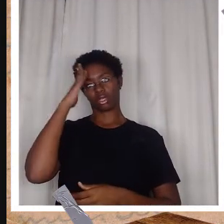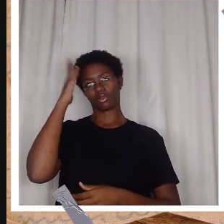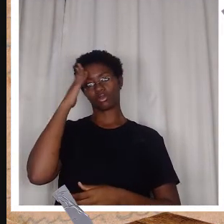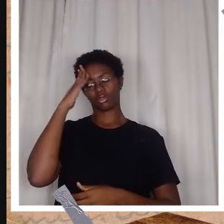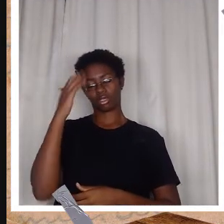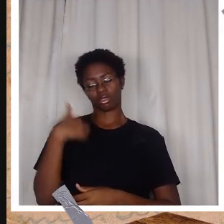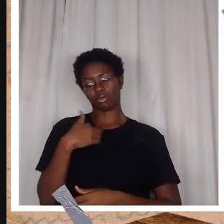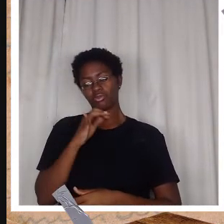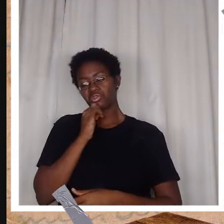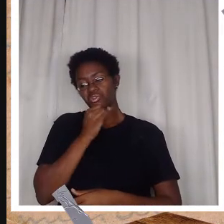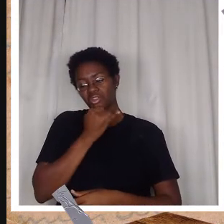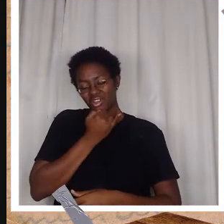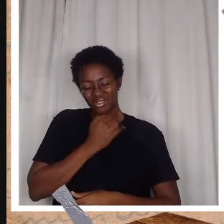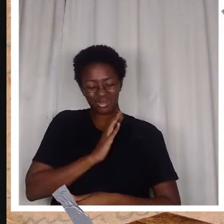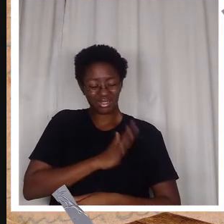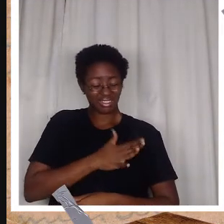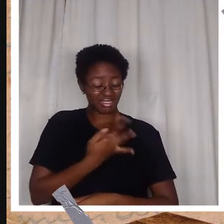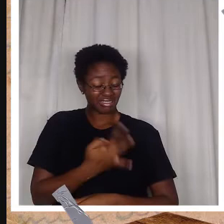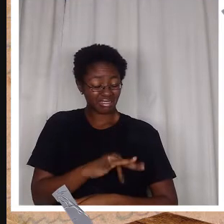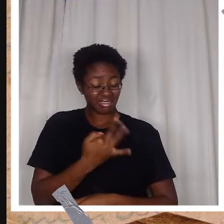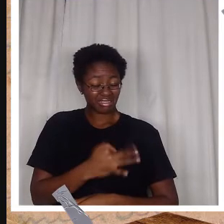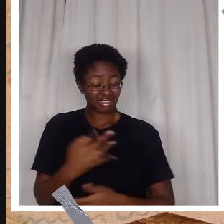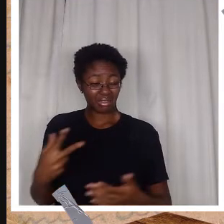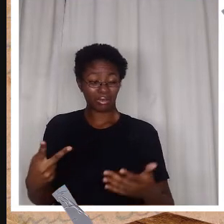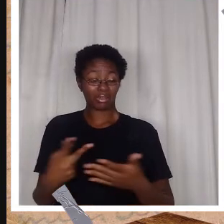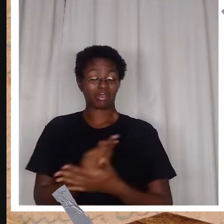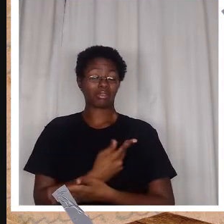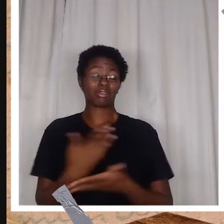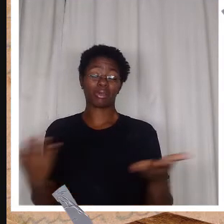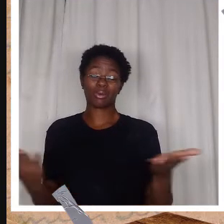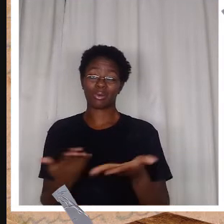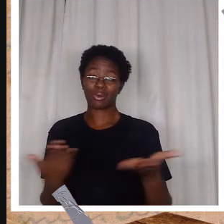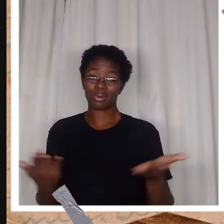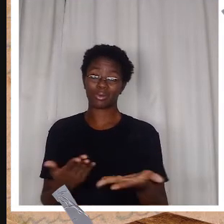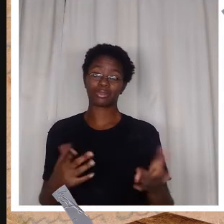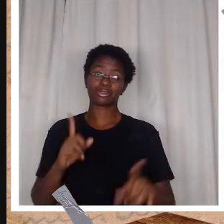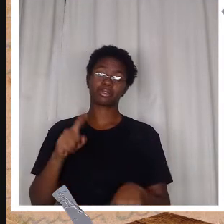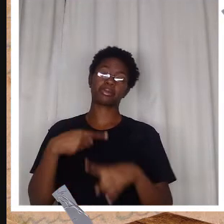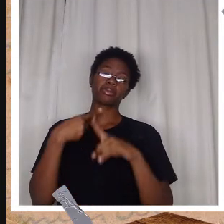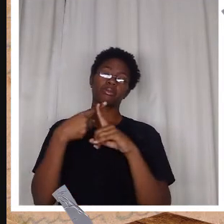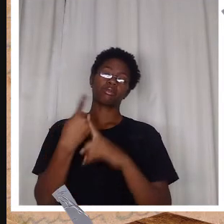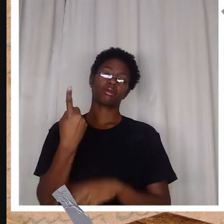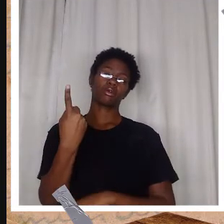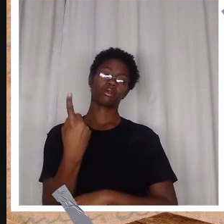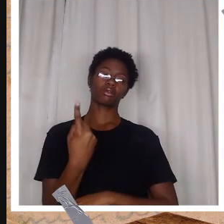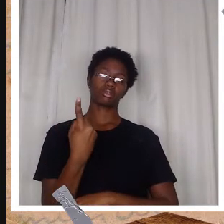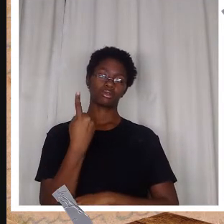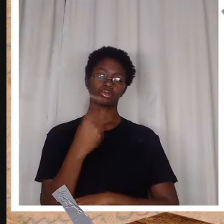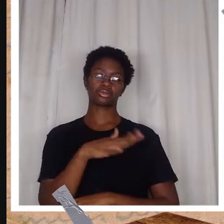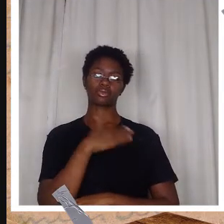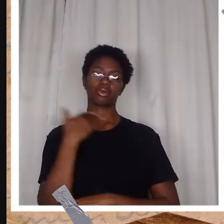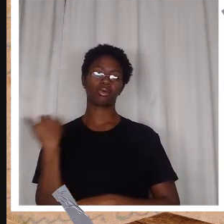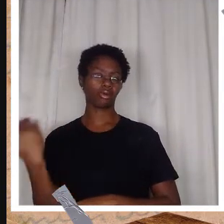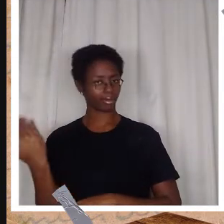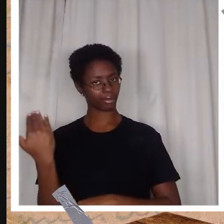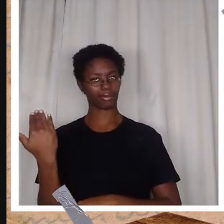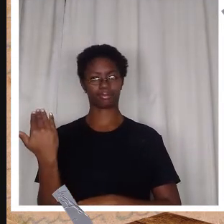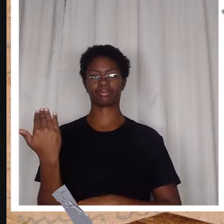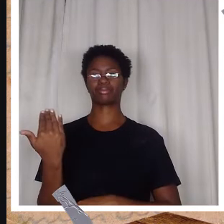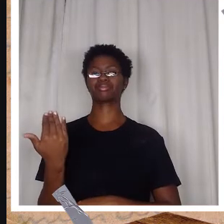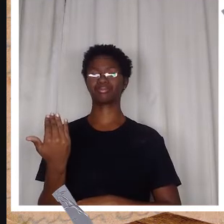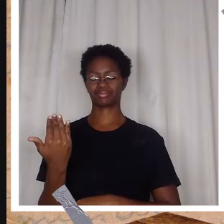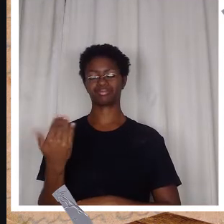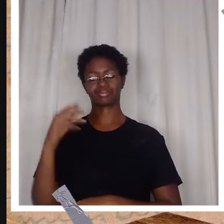pelo acontecimento triste de hoje, né, mais um, né, desse triste número do genocídio negro